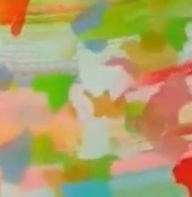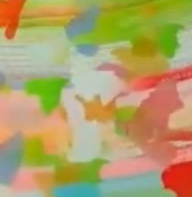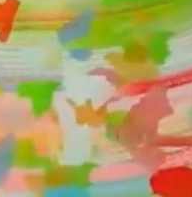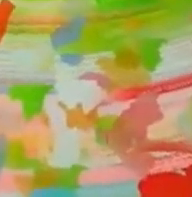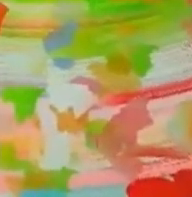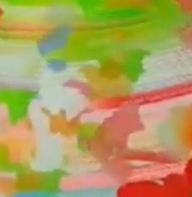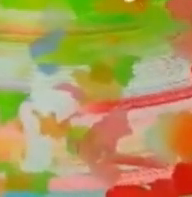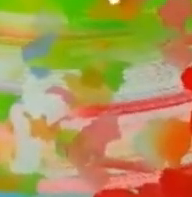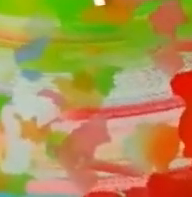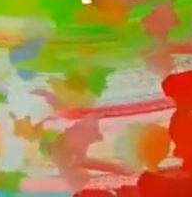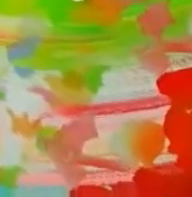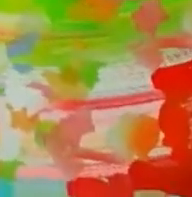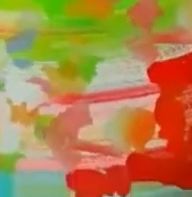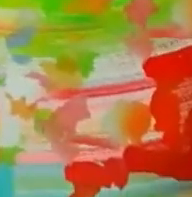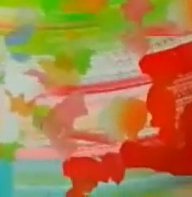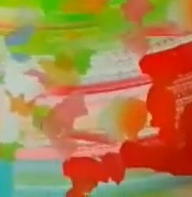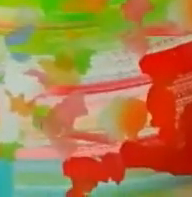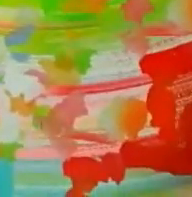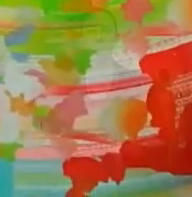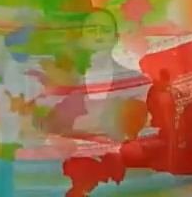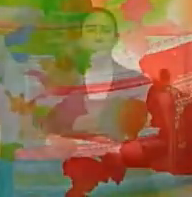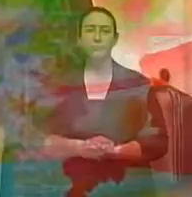E aí